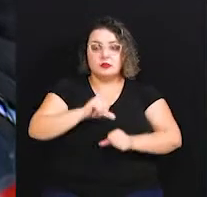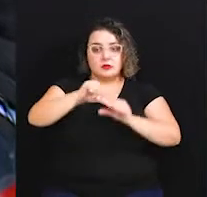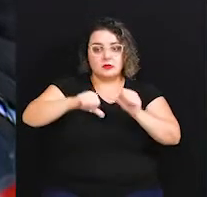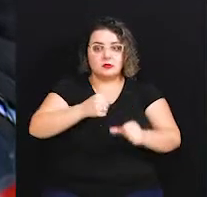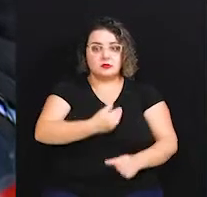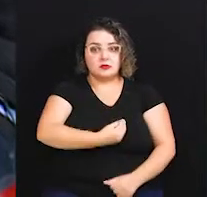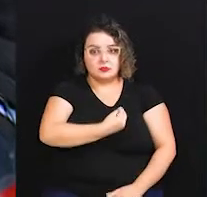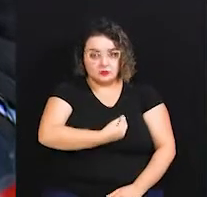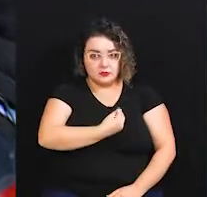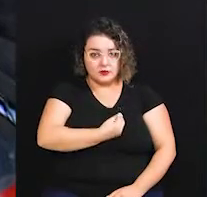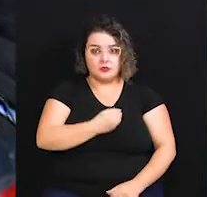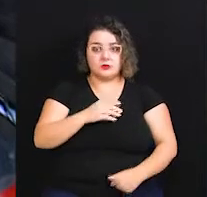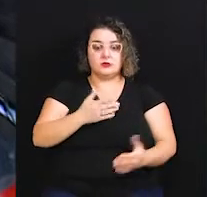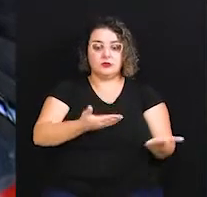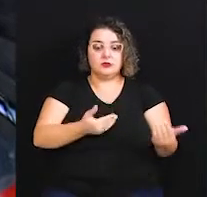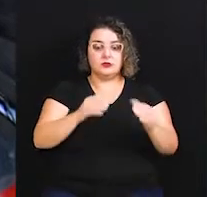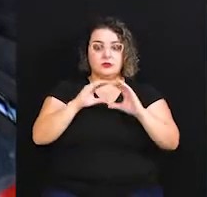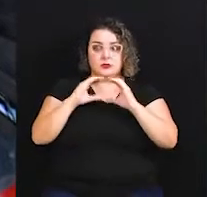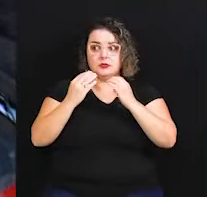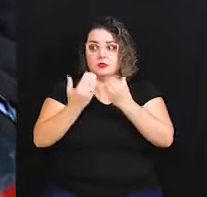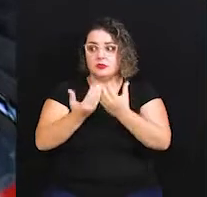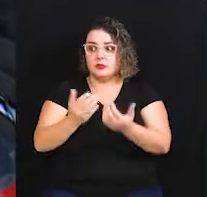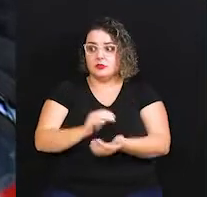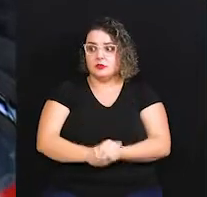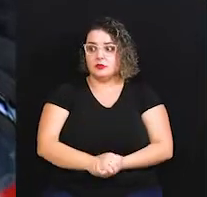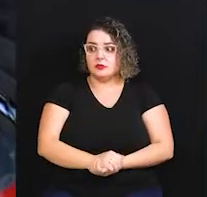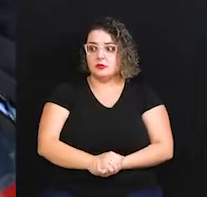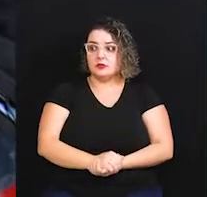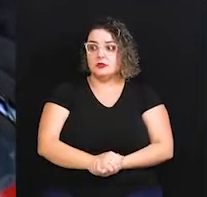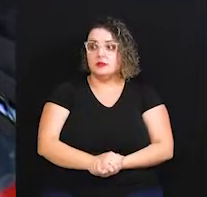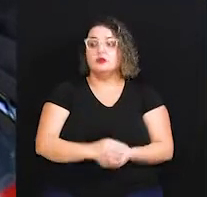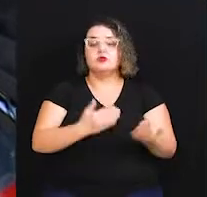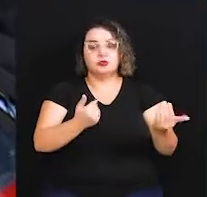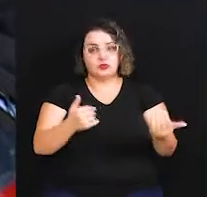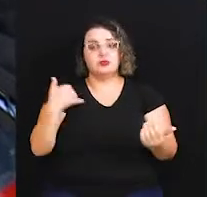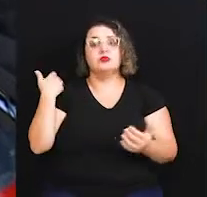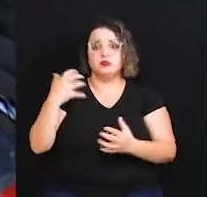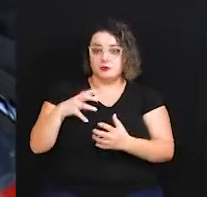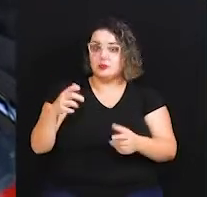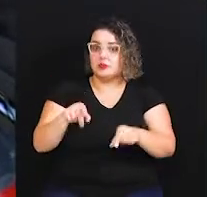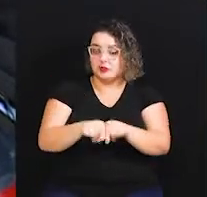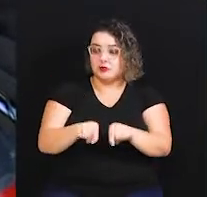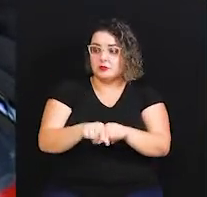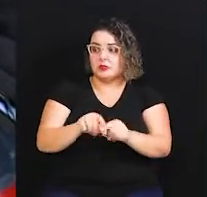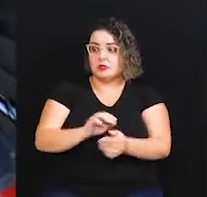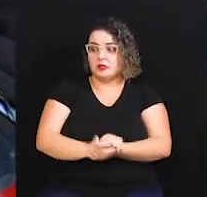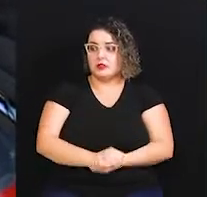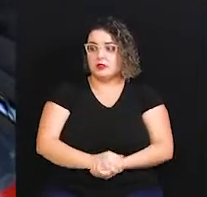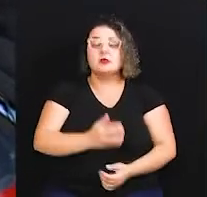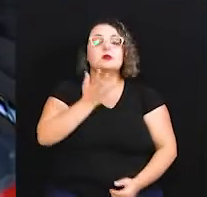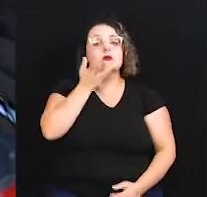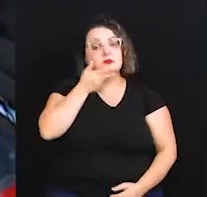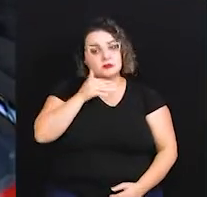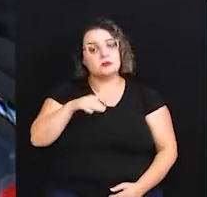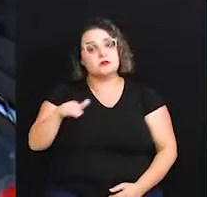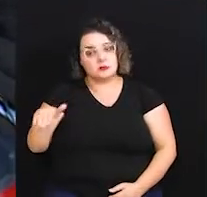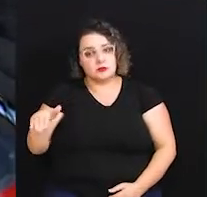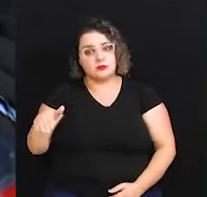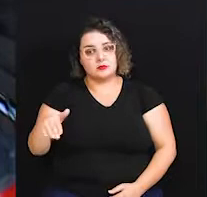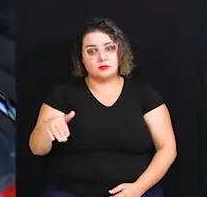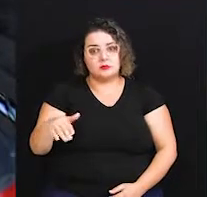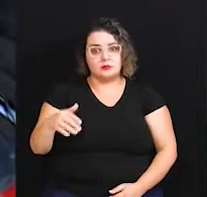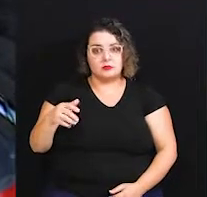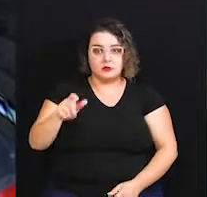transformando vidas aqui dos jovens da comunidade, dos jovens também mais idosos, que vocês atendem tanto crianças, né,